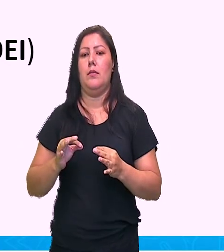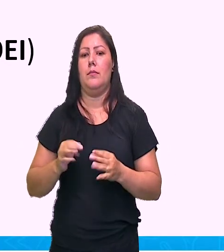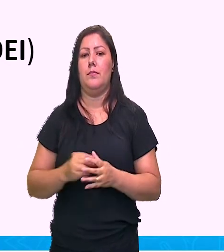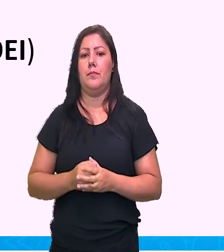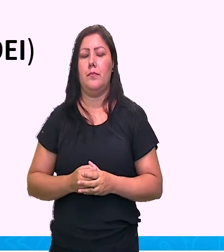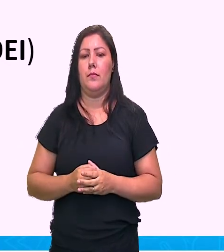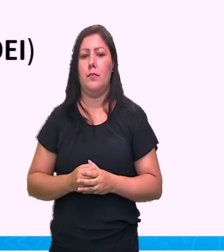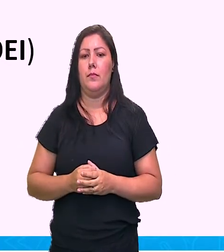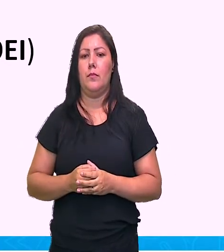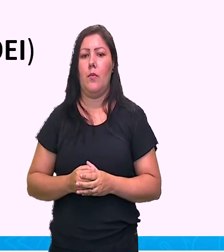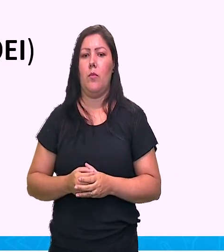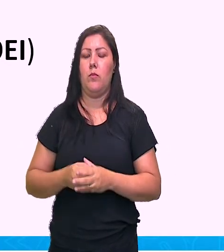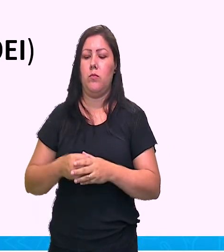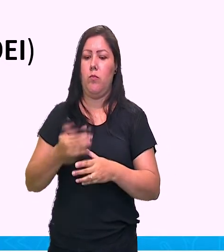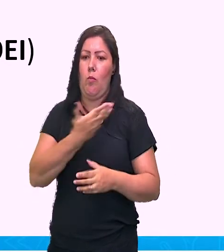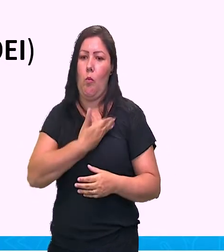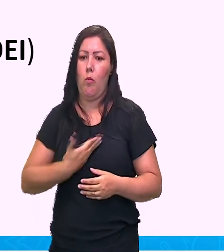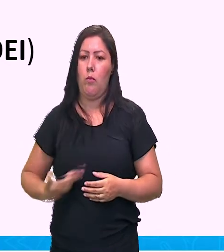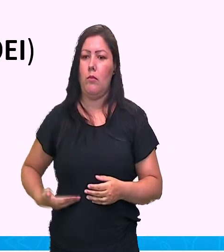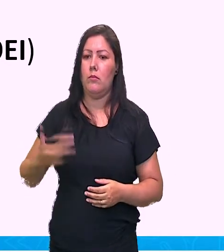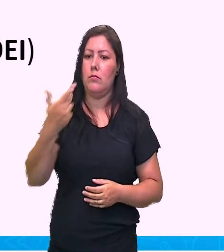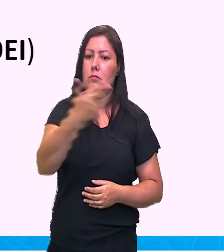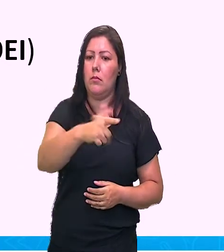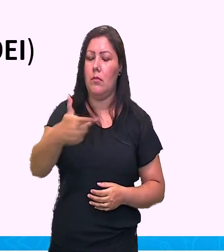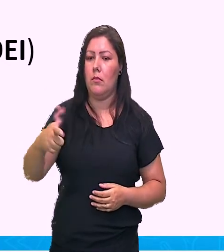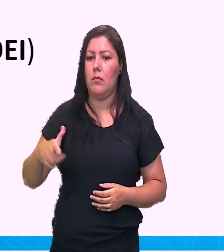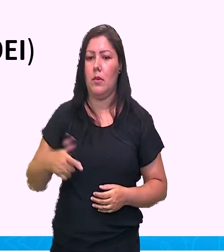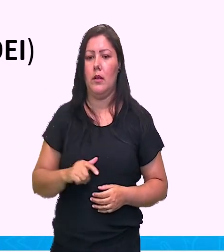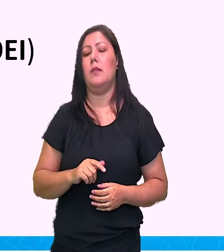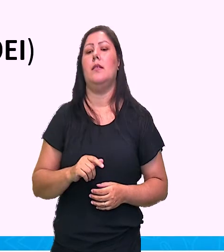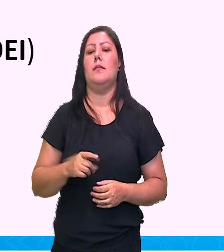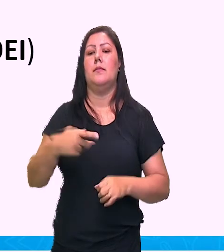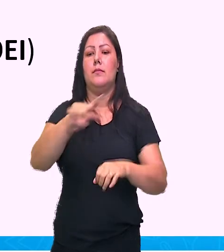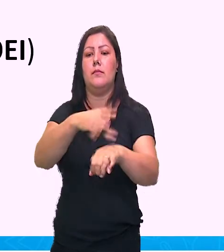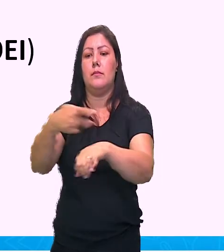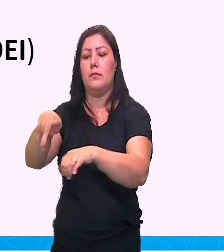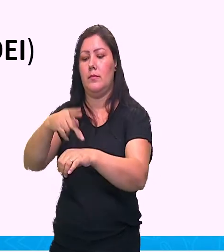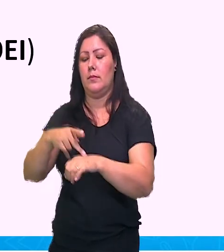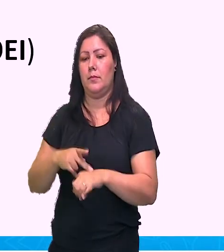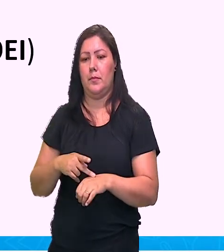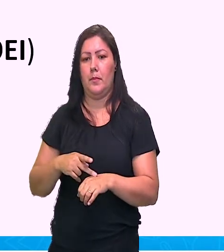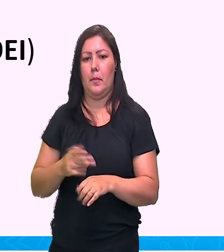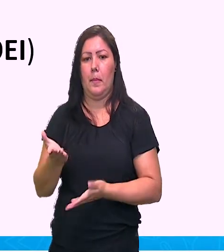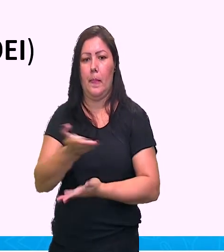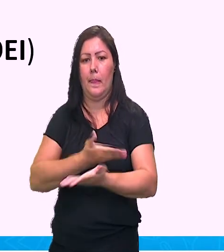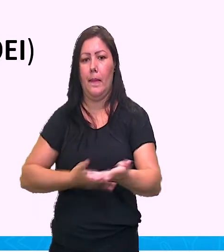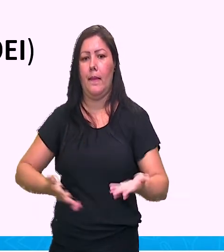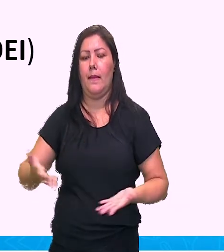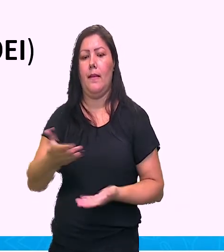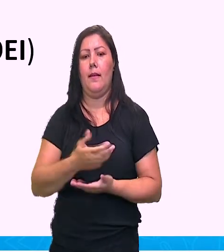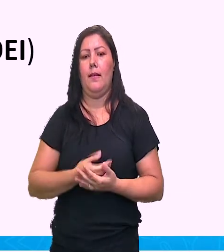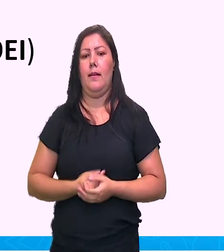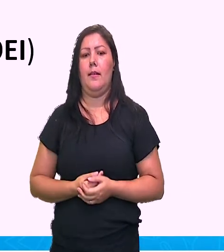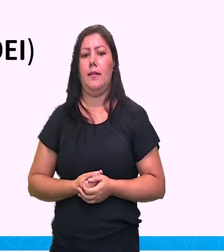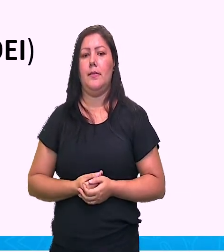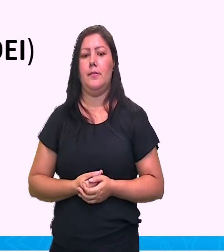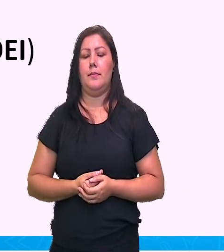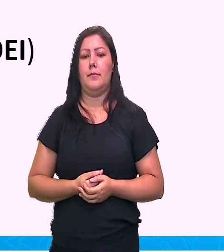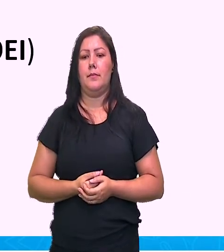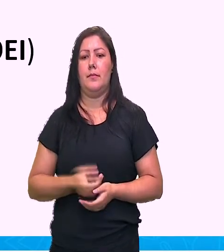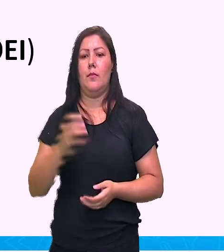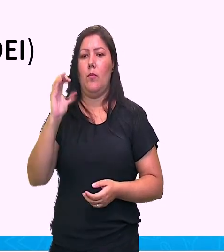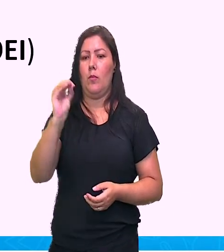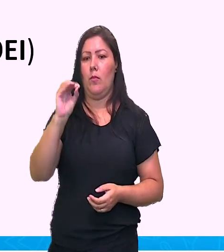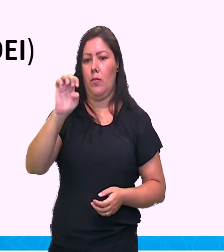intergovernamentais entre os governos. Organização dos Estados Americanos, Organização